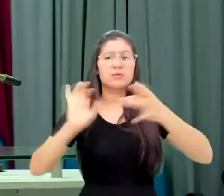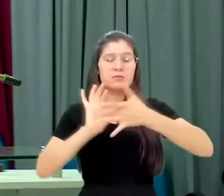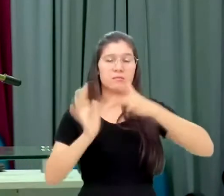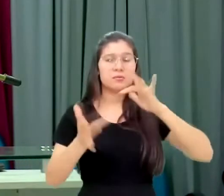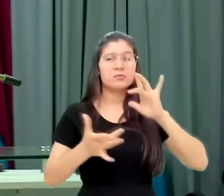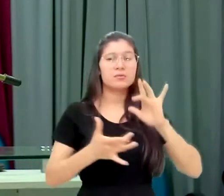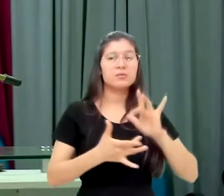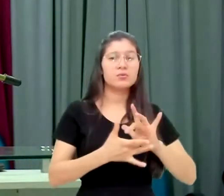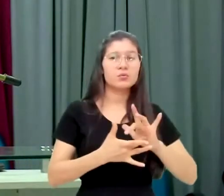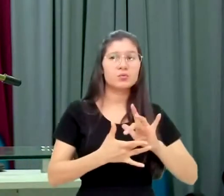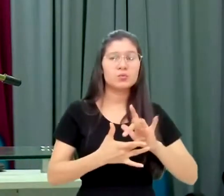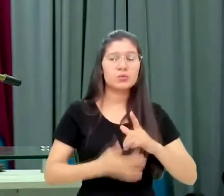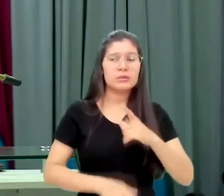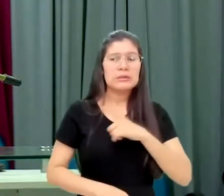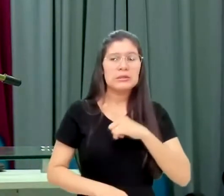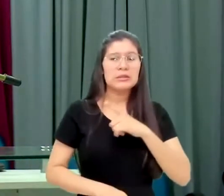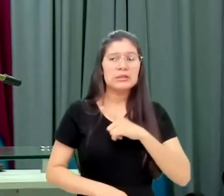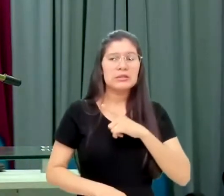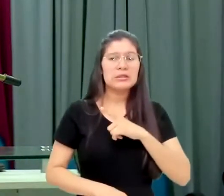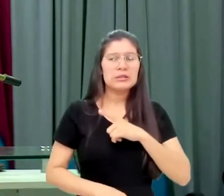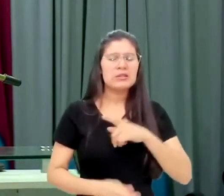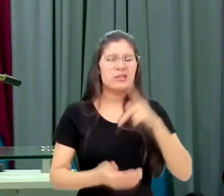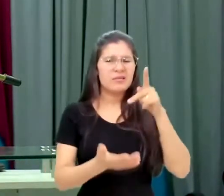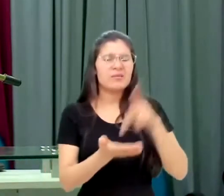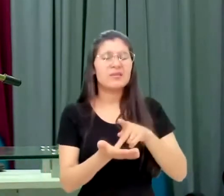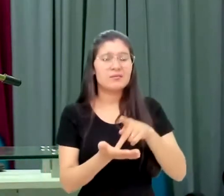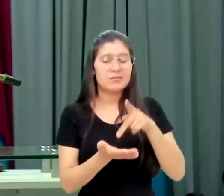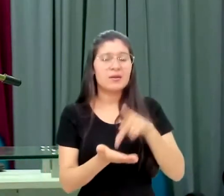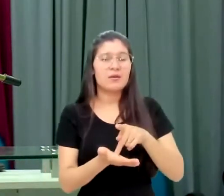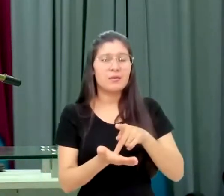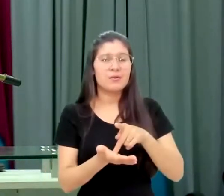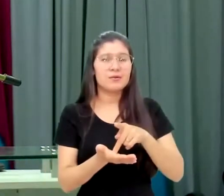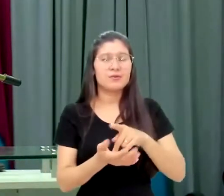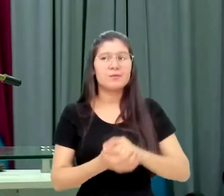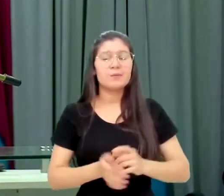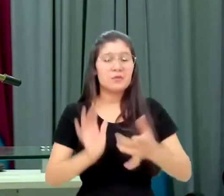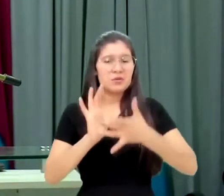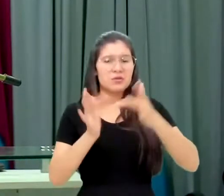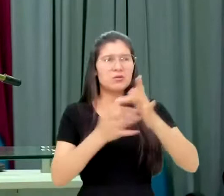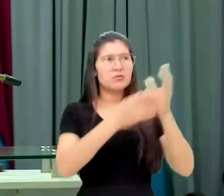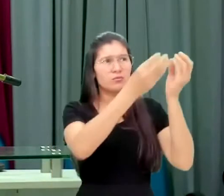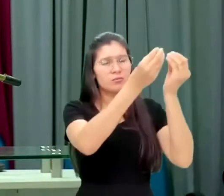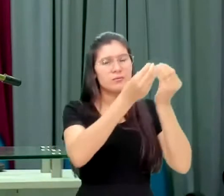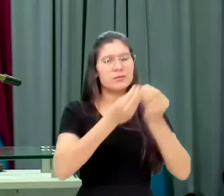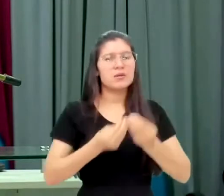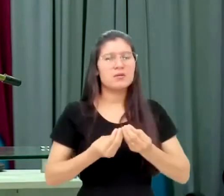tem respaldo, aleluia, a qual o Senhor trouxe a nós, o que o